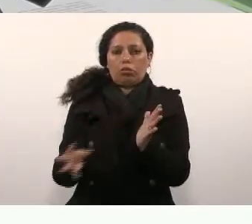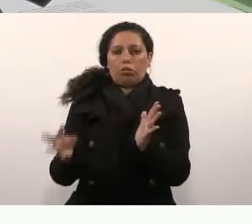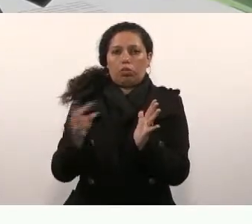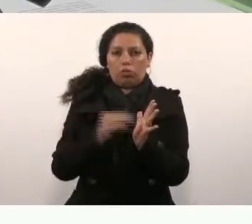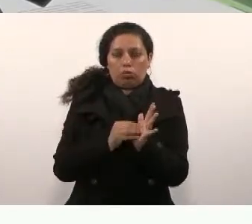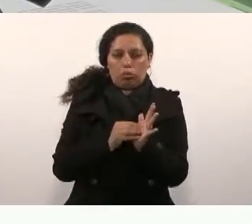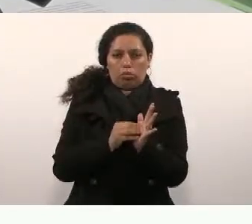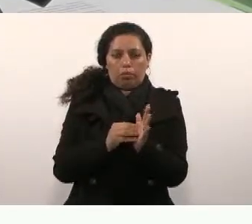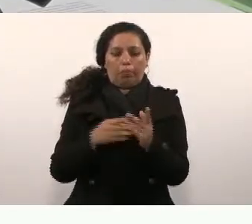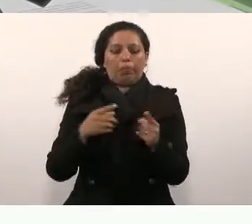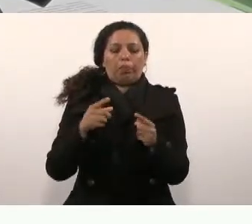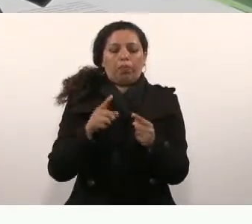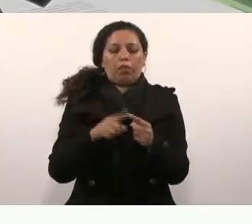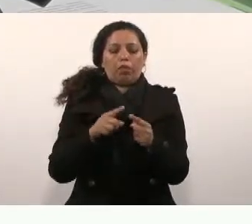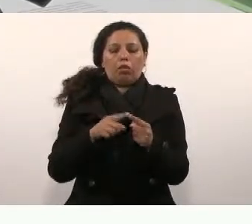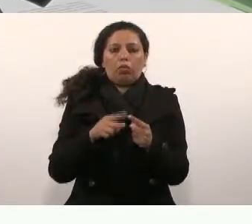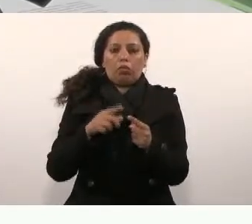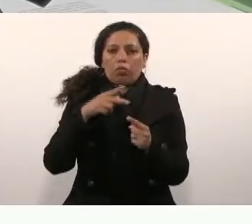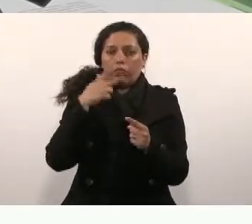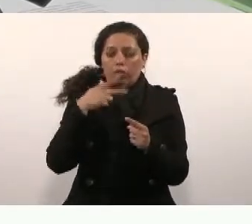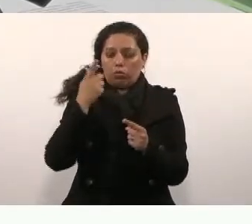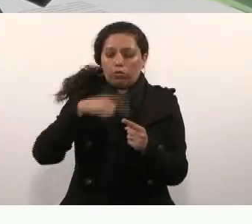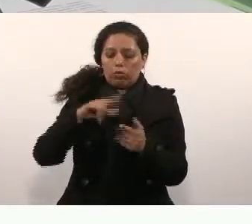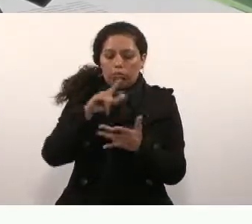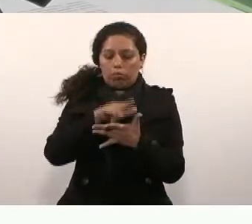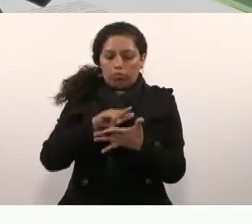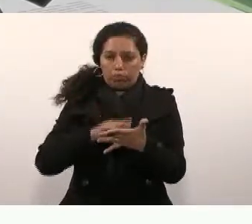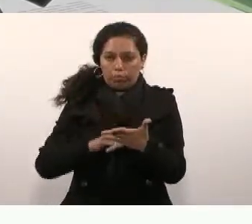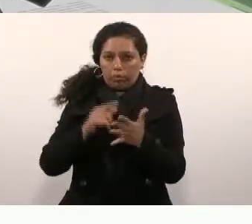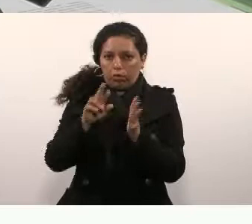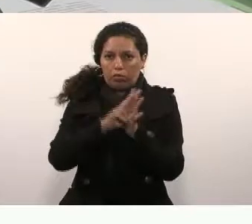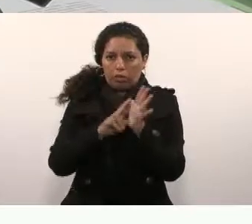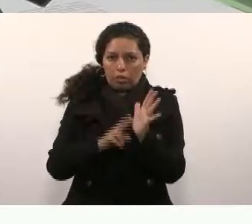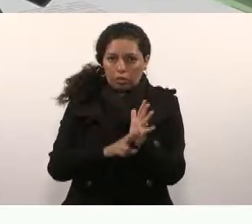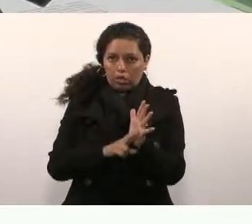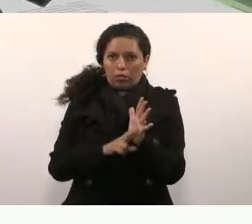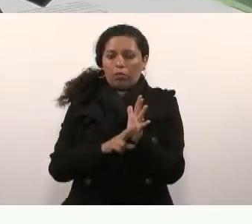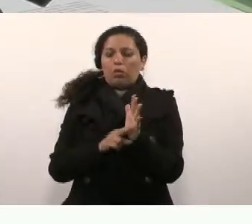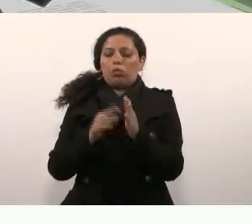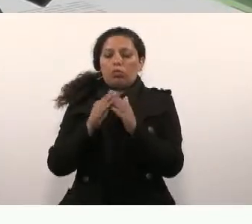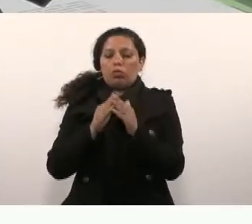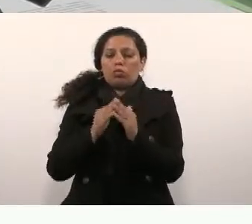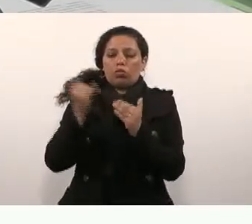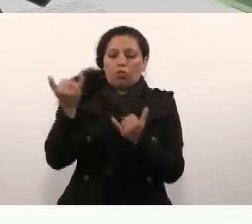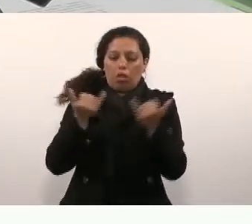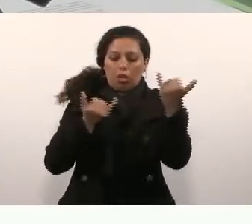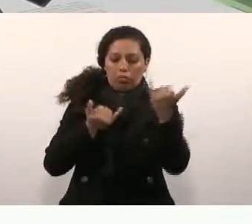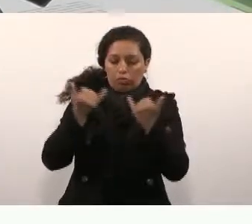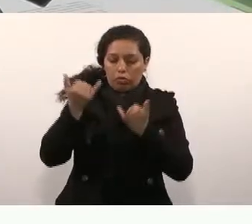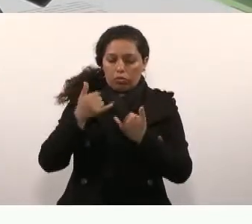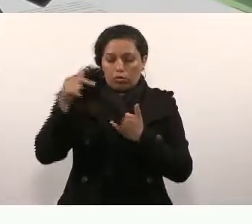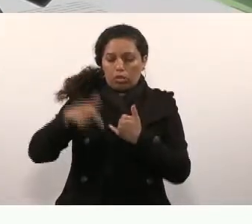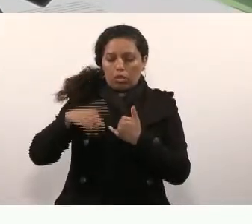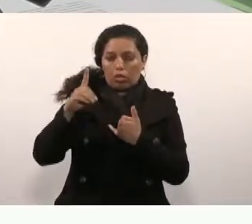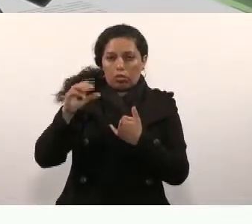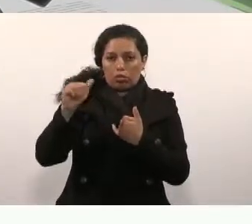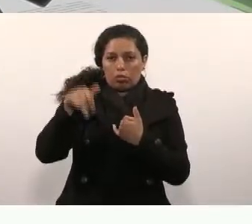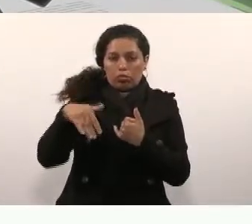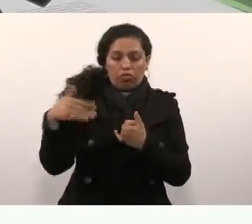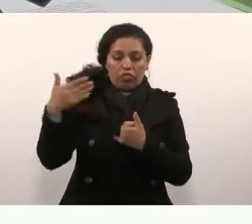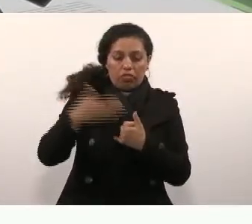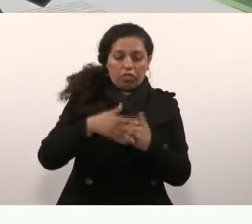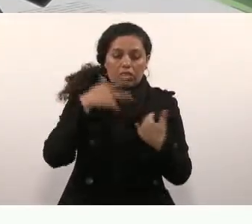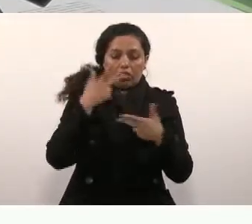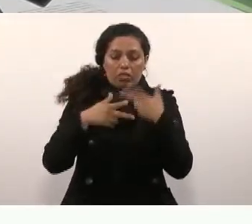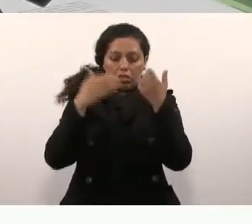que a gente pudesse aprovar aqui requerimentos de informação a CODIM e a Defensoria Geral do